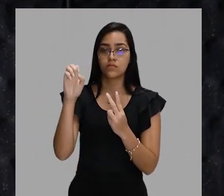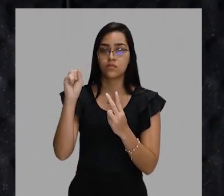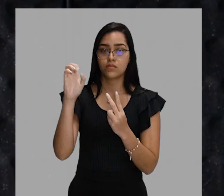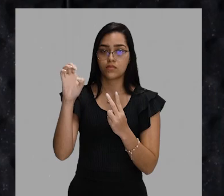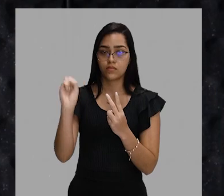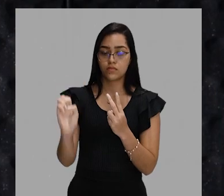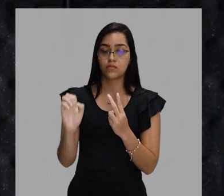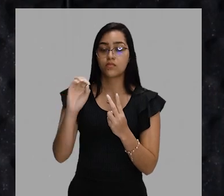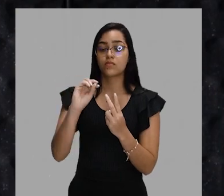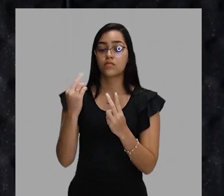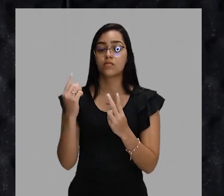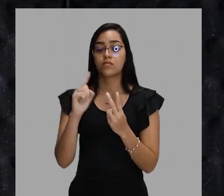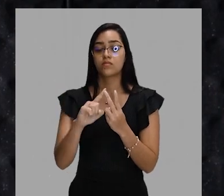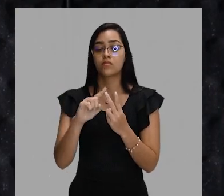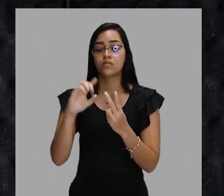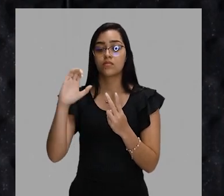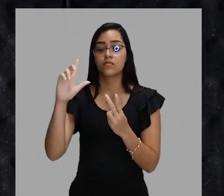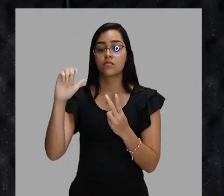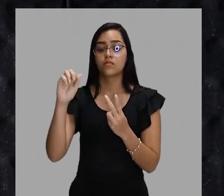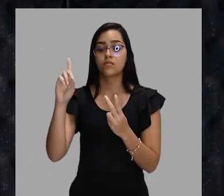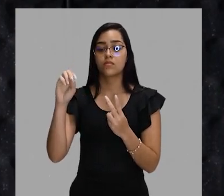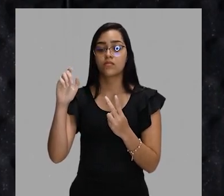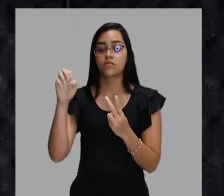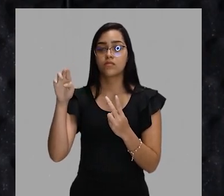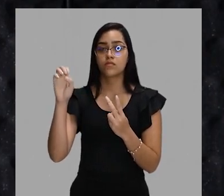de anagênese e de